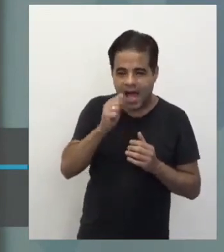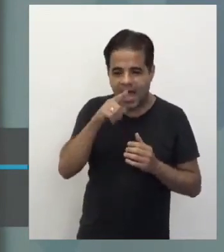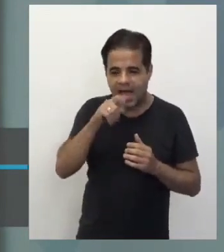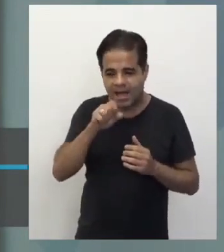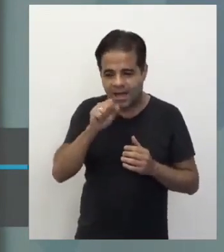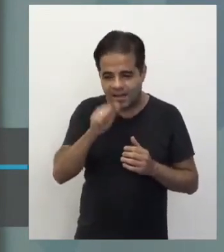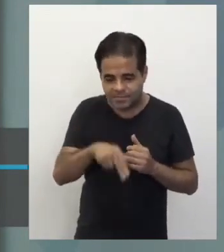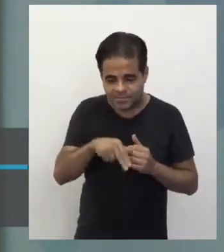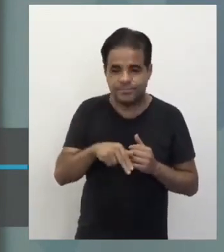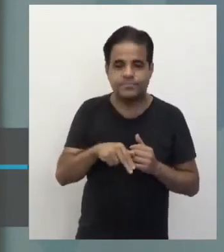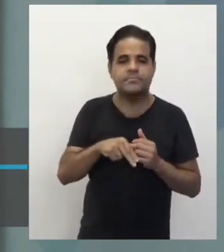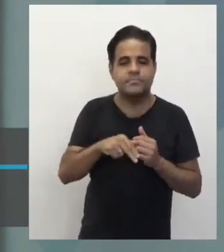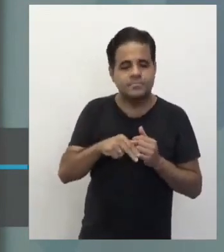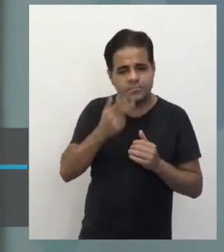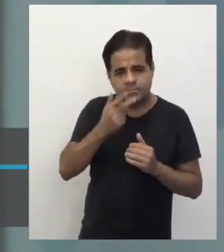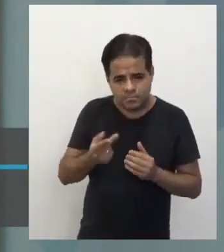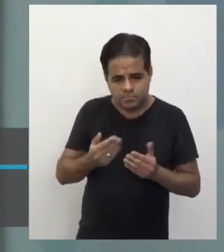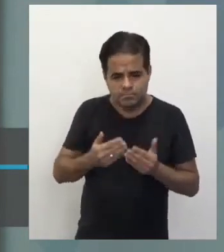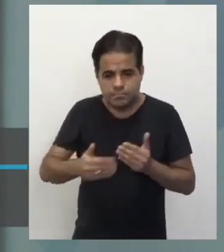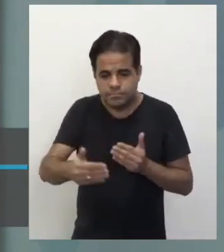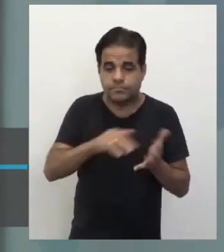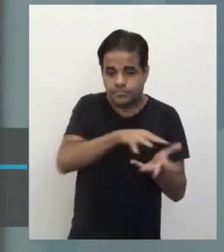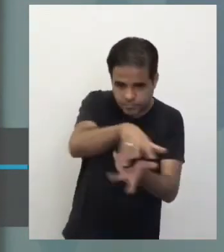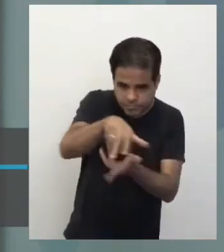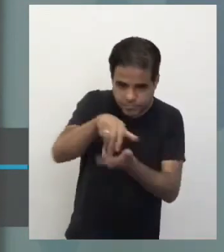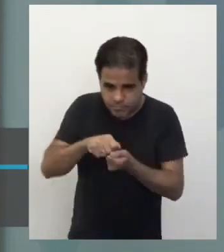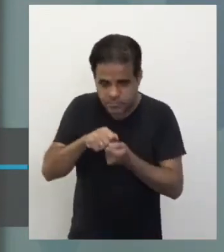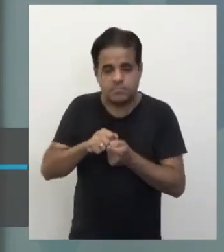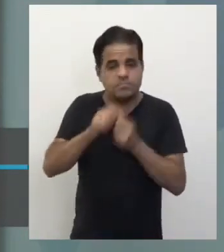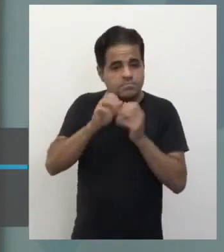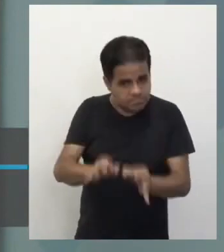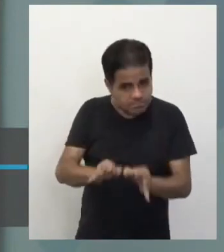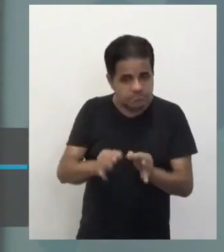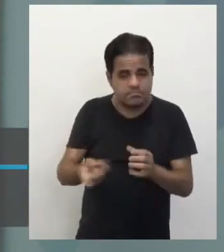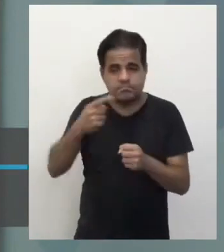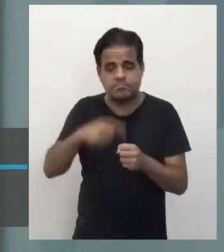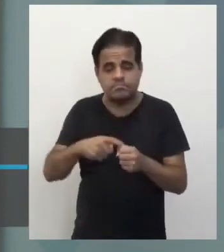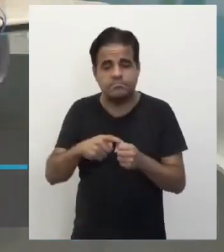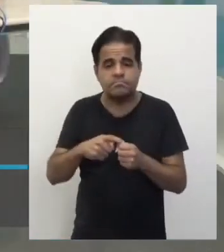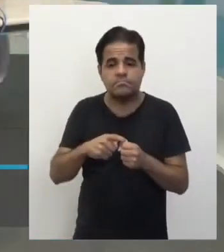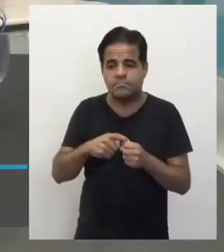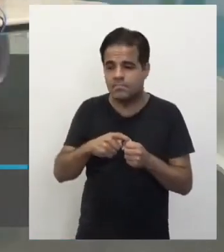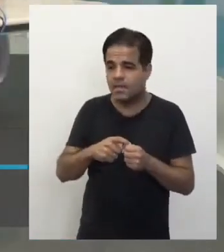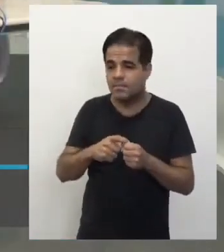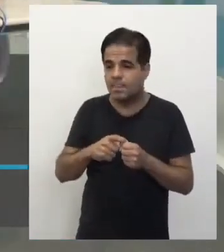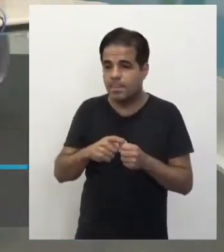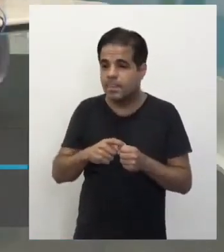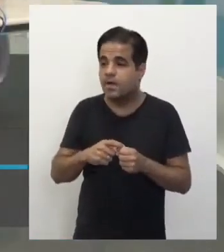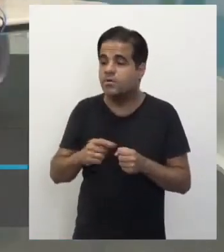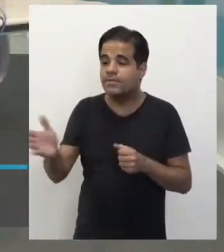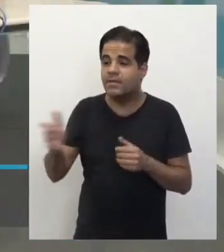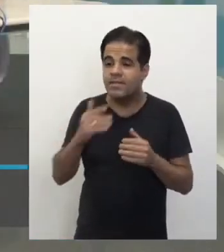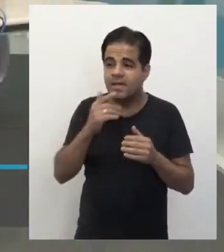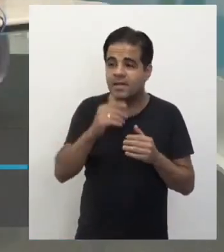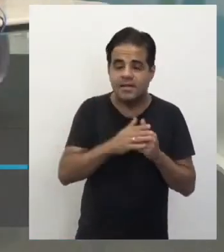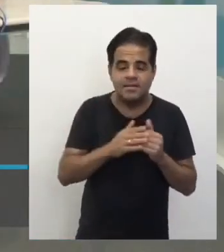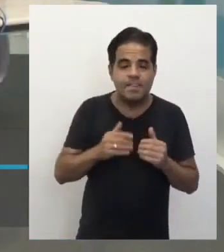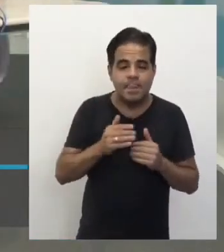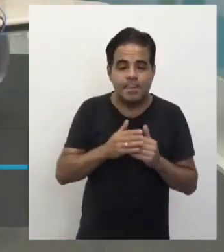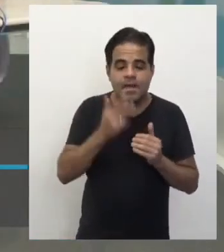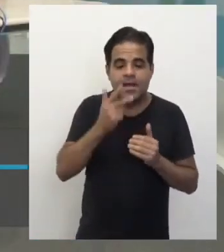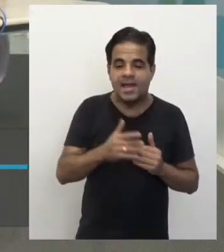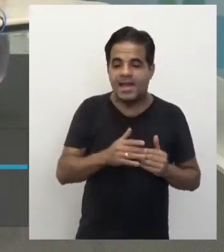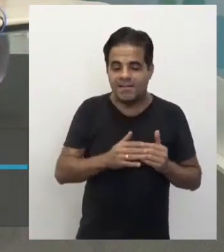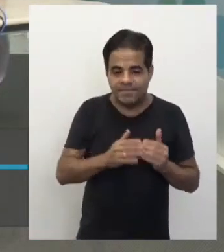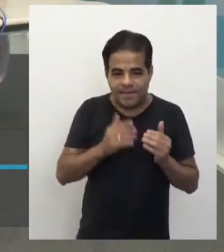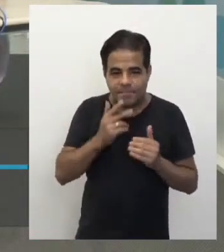uma fonte histórica para o mundo. E está correto, professora? Sim, inclusive eu vou complementar com a resposta trazida pelo